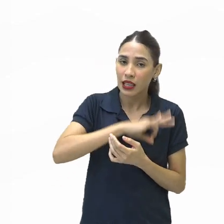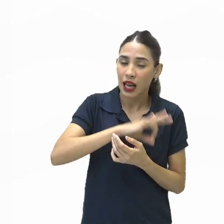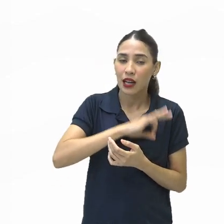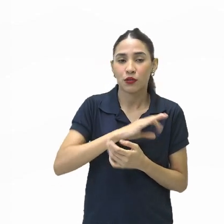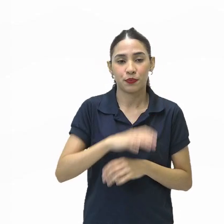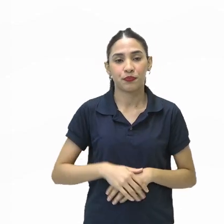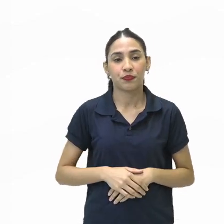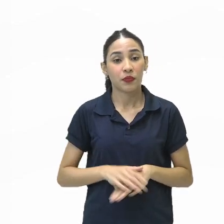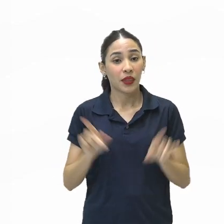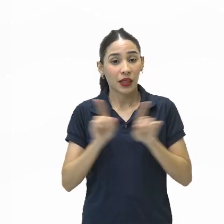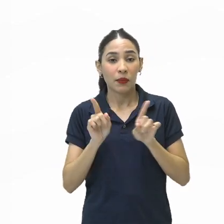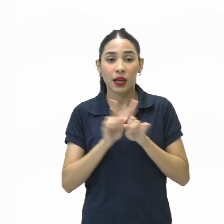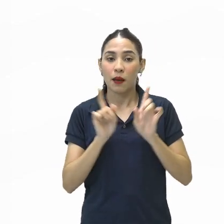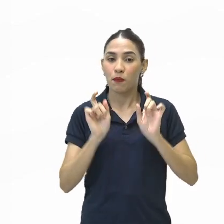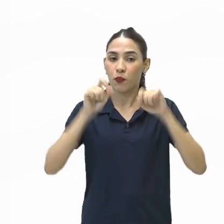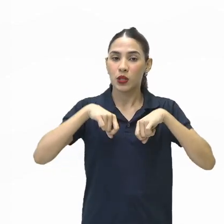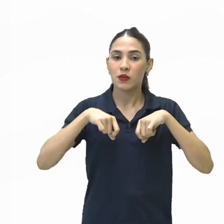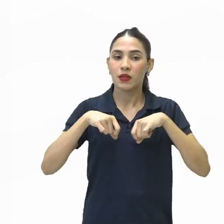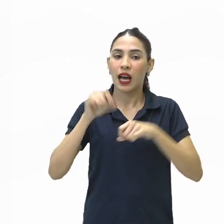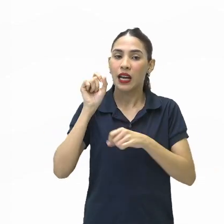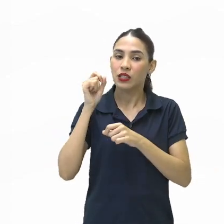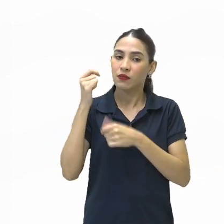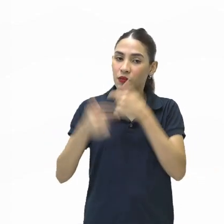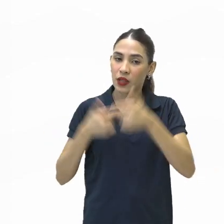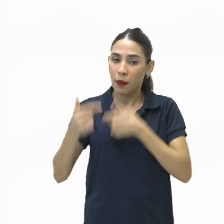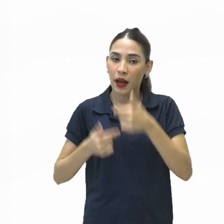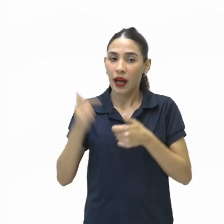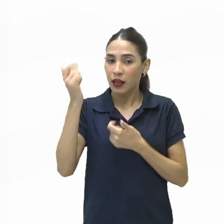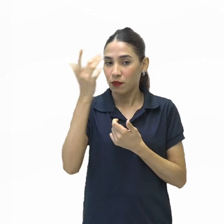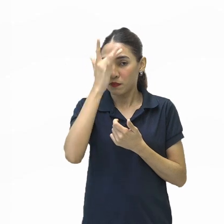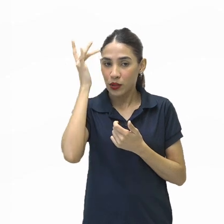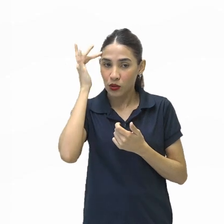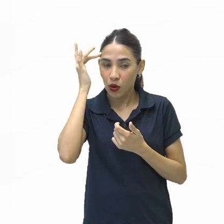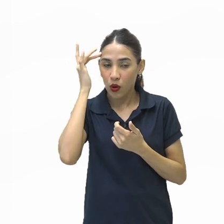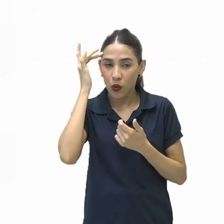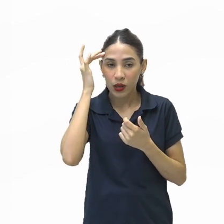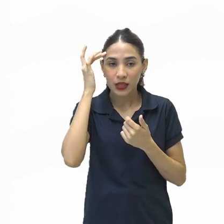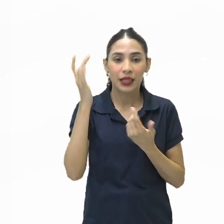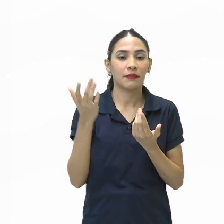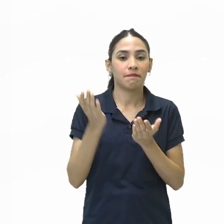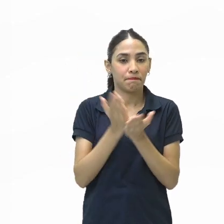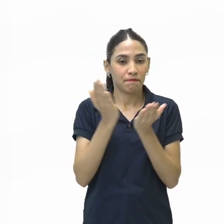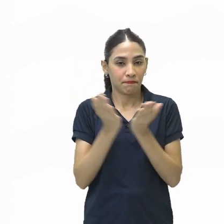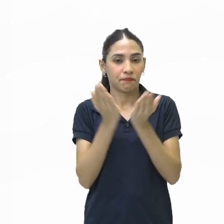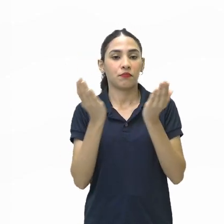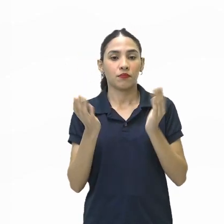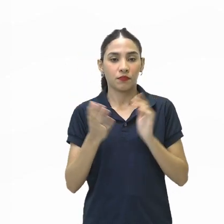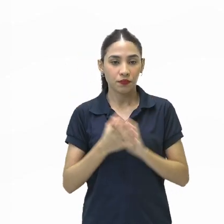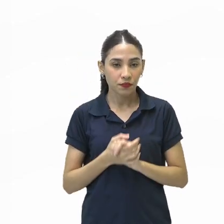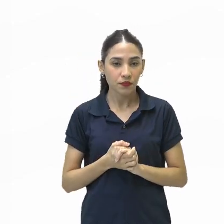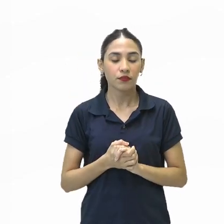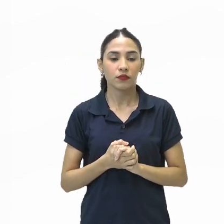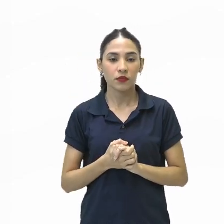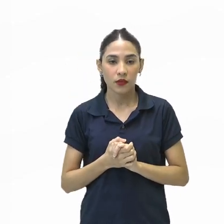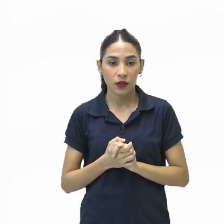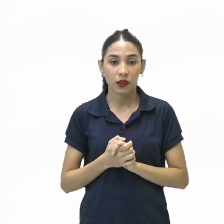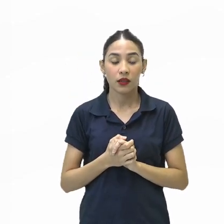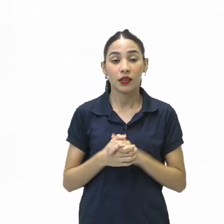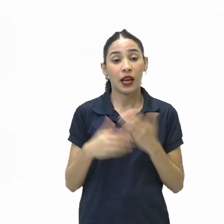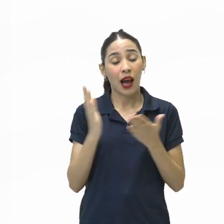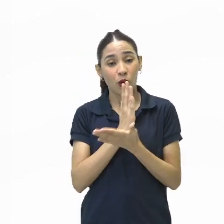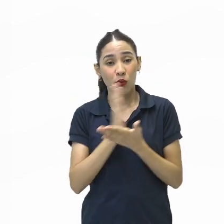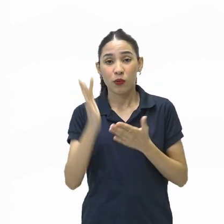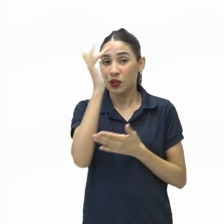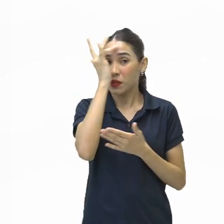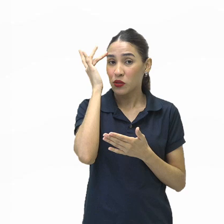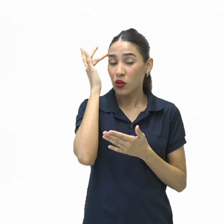casa. Temos também a possibilidade de emprego de pessoas em situação de vulnerabilidade. Algumas